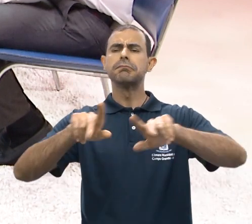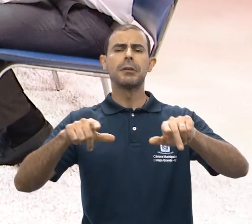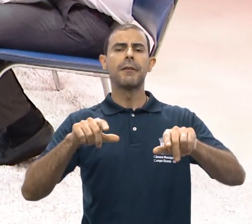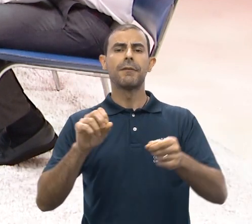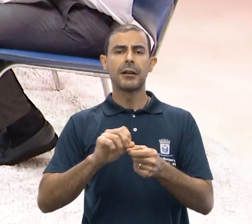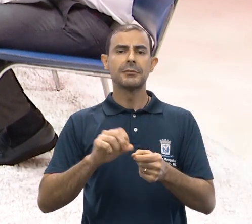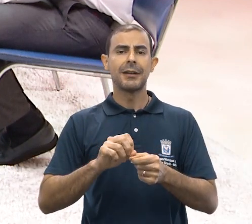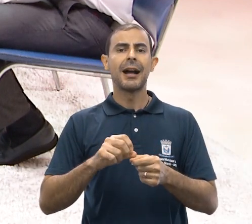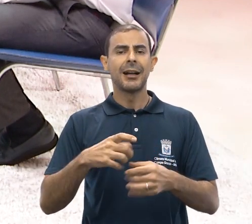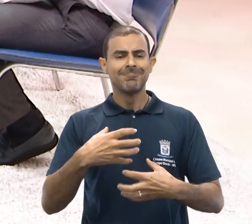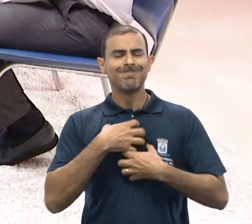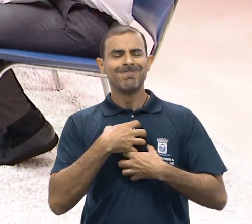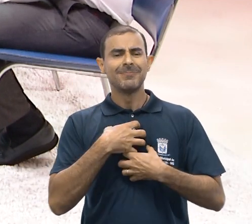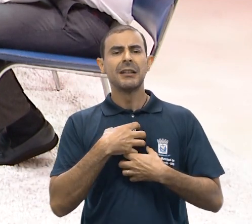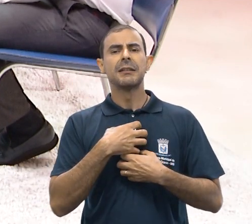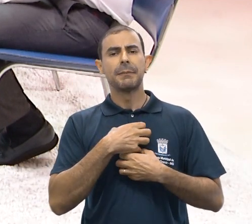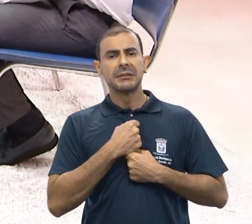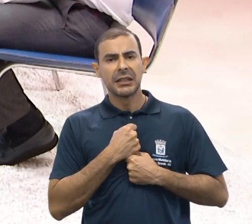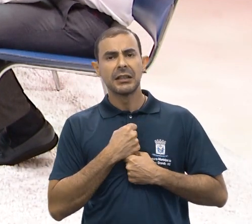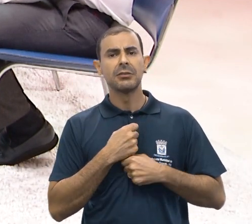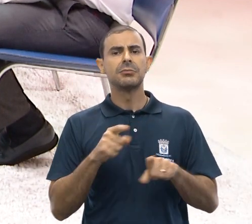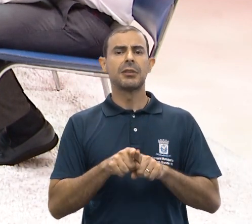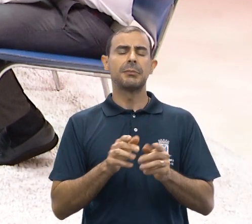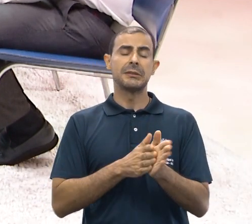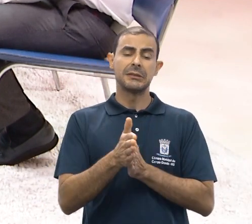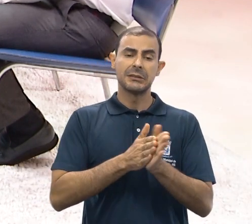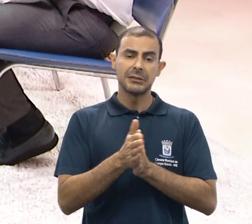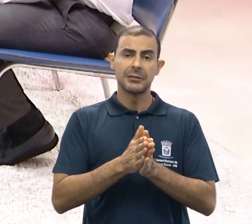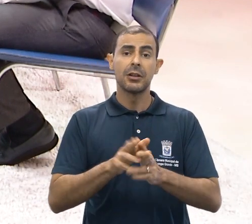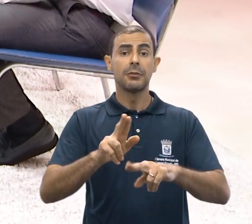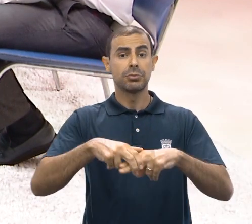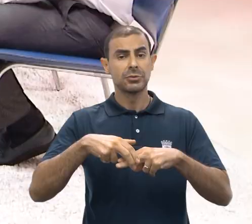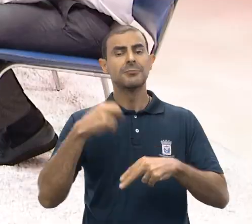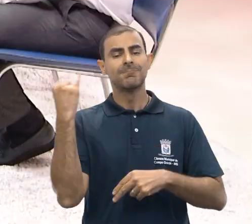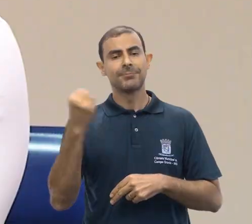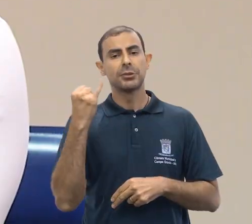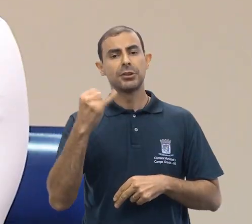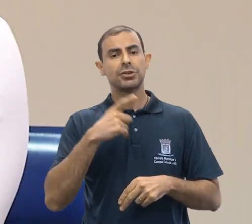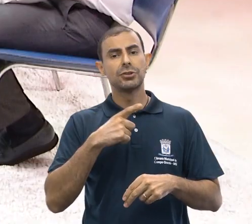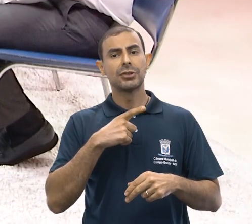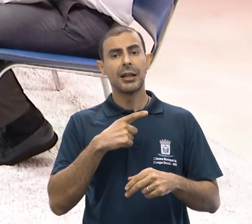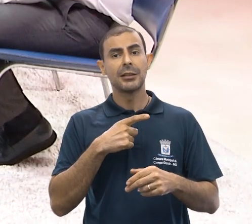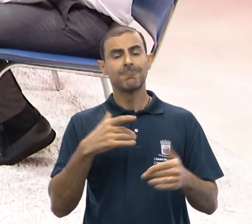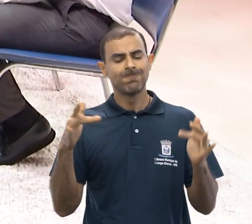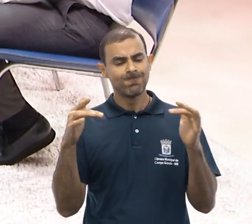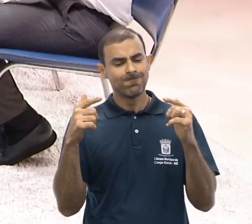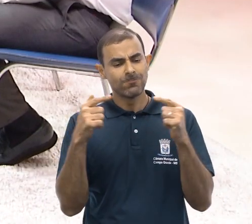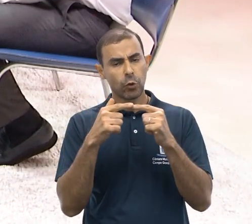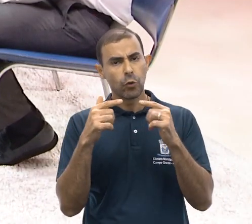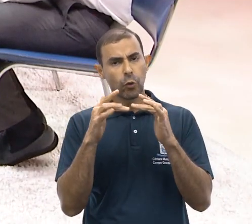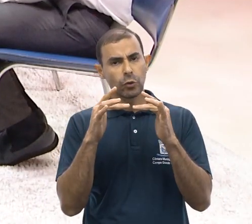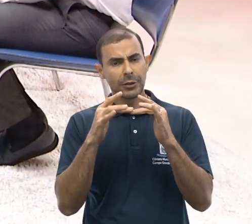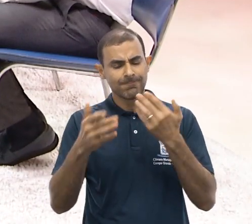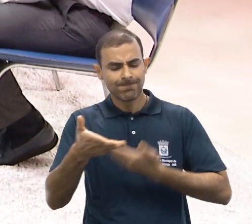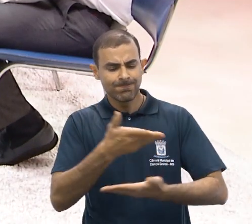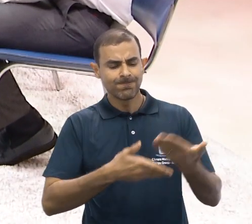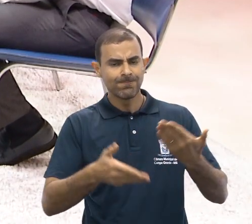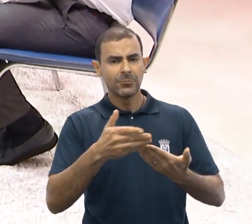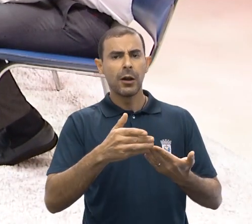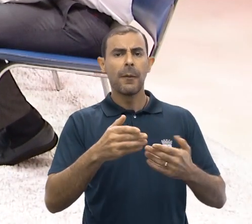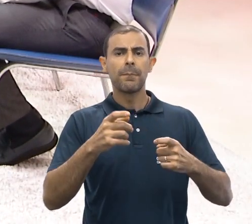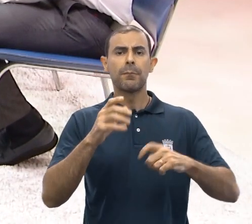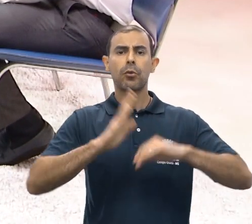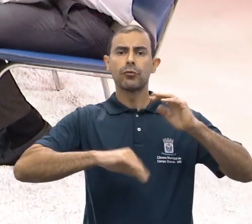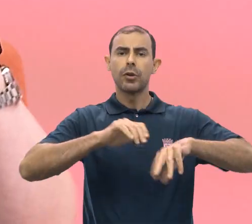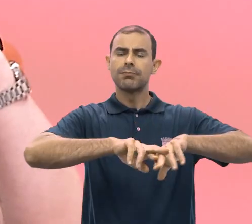depressão, vem muito a ansiedade. É importantíssimo ter o acompanhamento multidisciplinar. Através desse acompanhamento multidisciplinar que